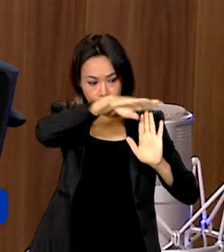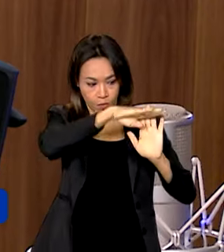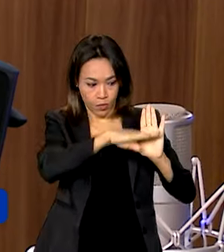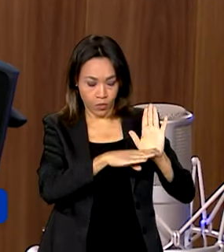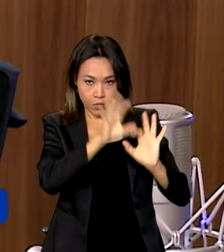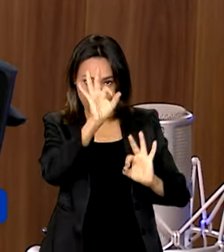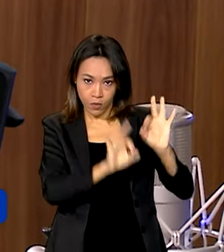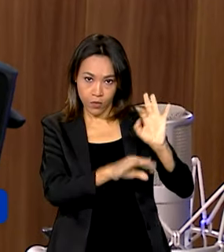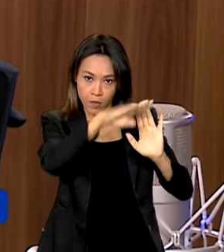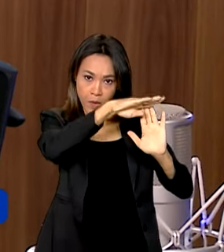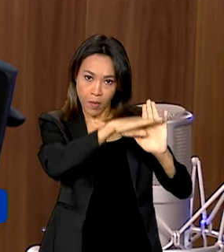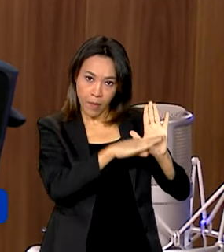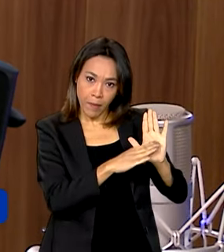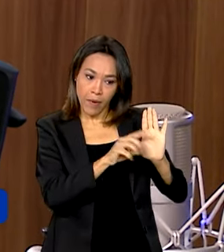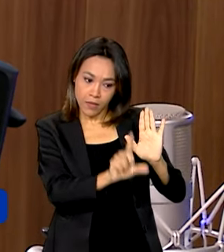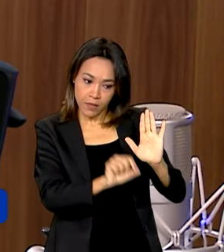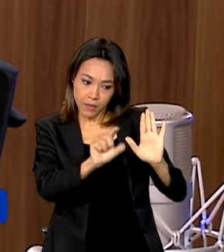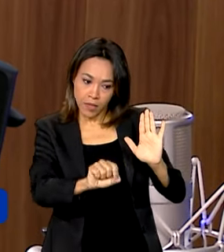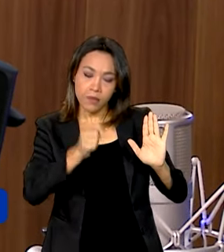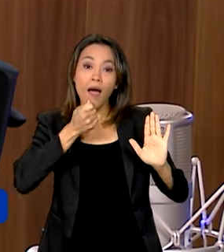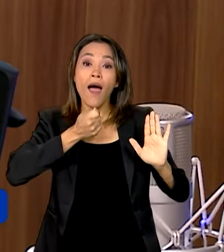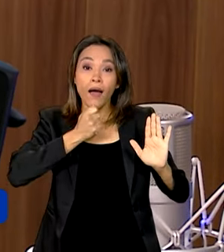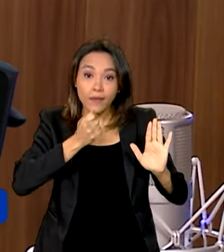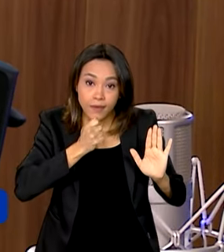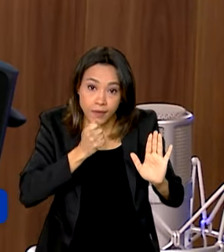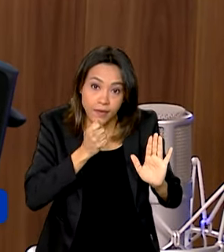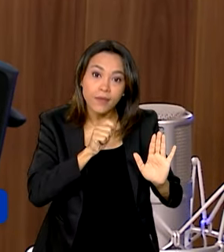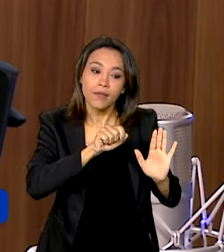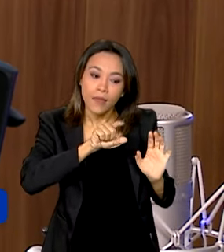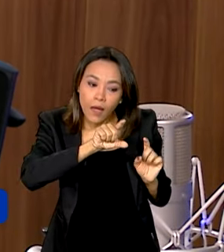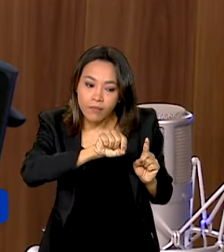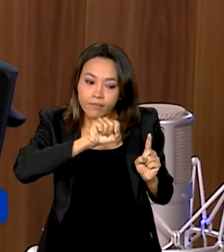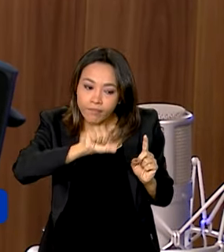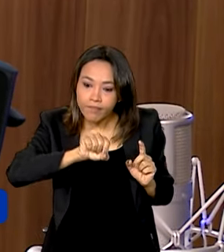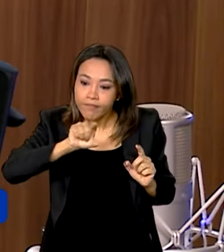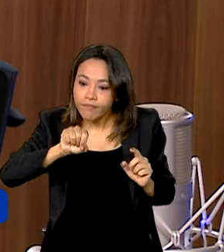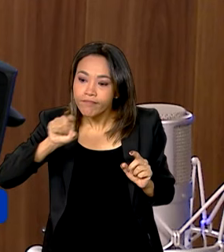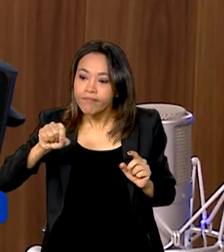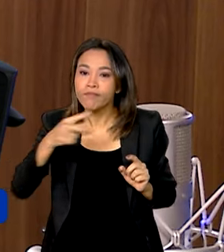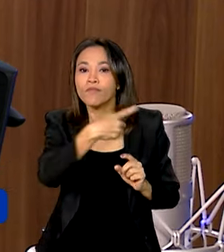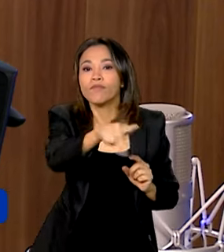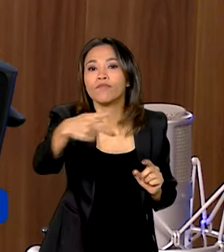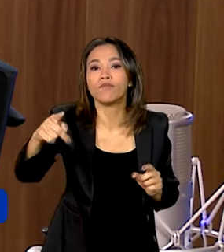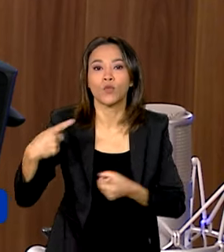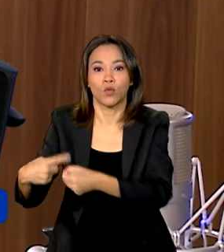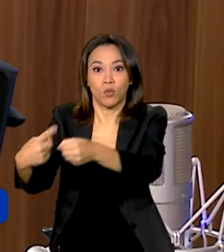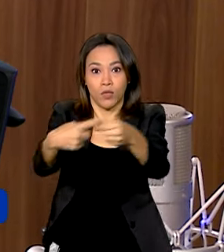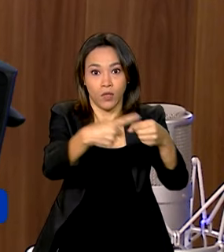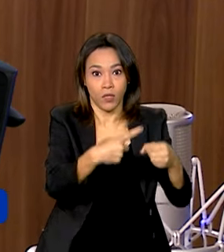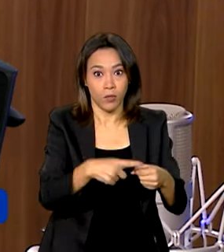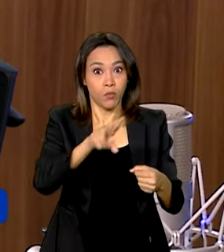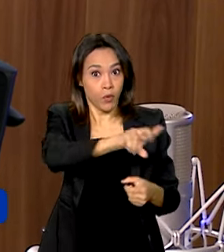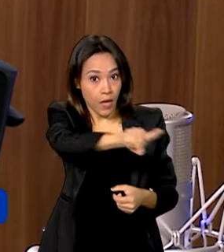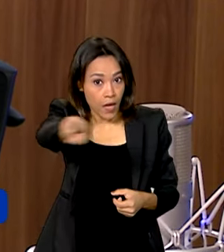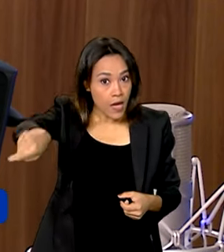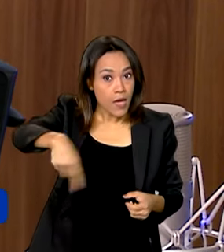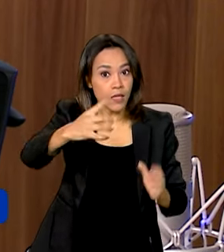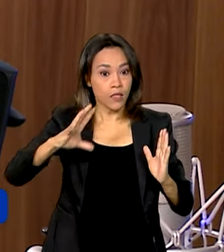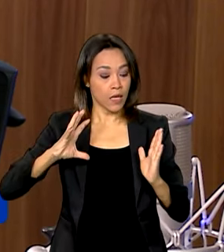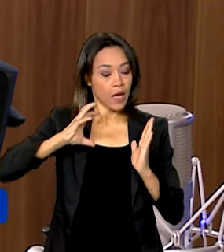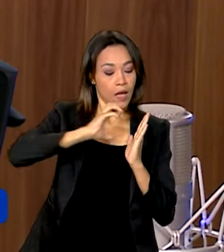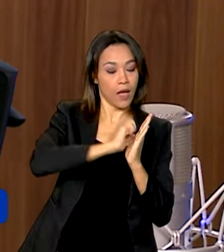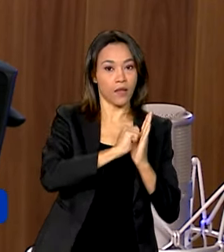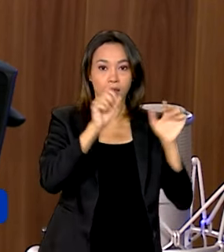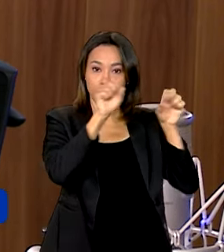ainda sendo feito a seleção das prioridades que os municípios cadastraram nos sistemas